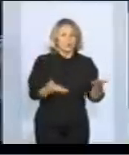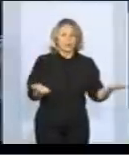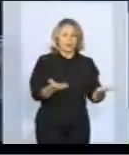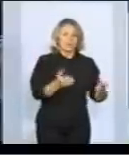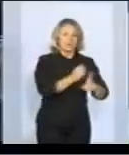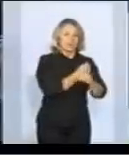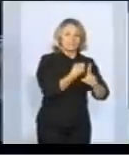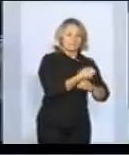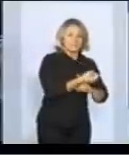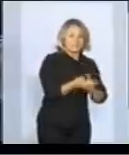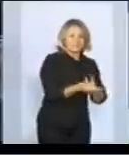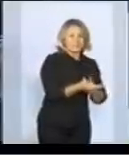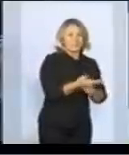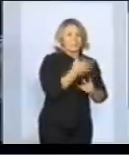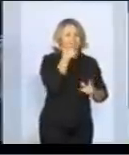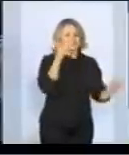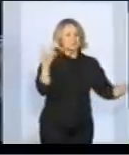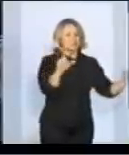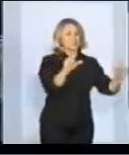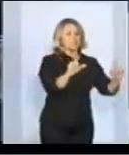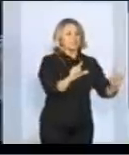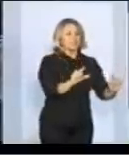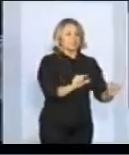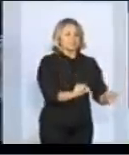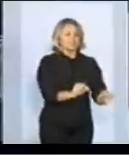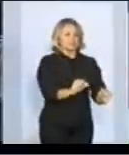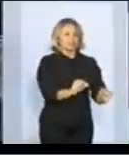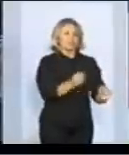vai ser uma redução líquida de bem-estar. Obrigado.